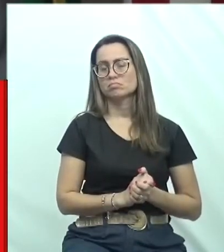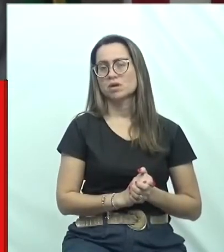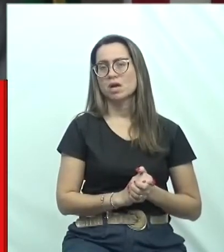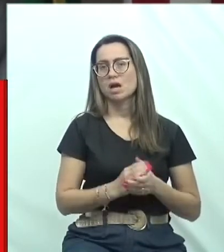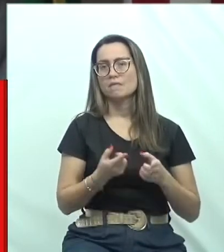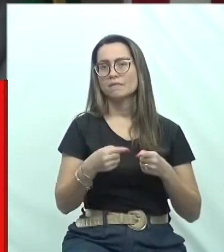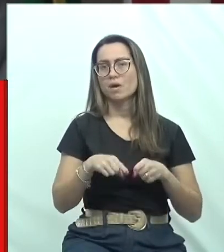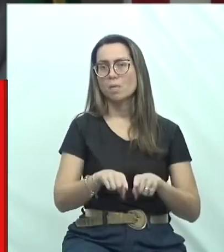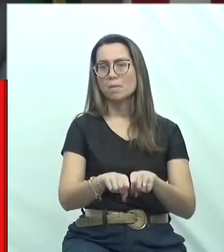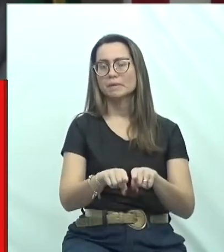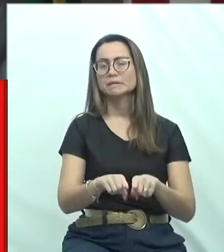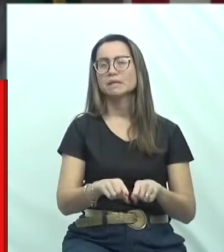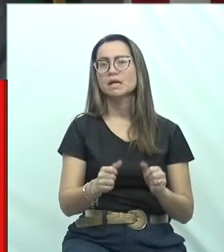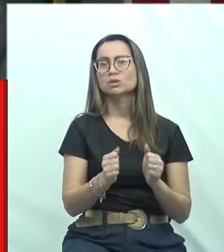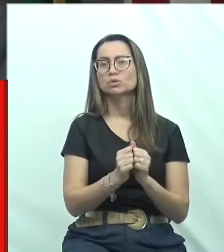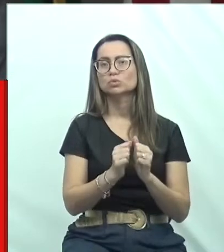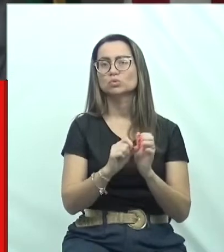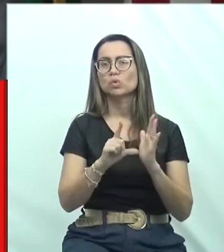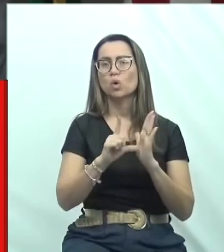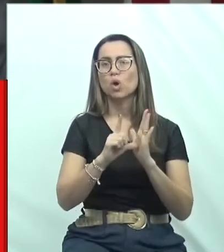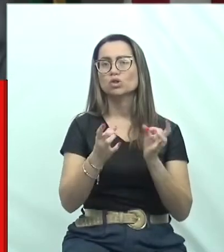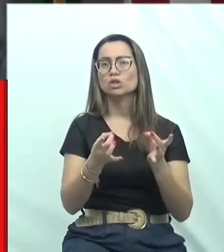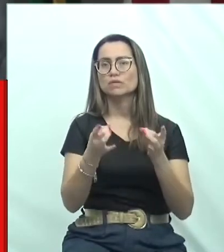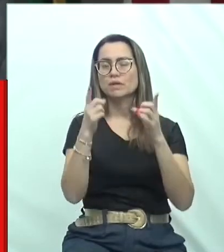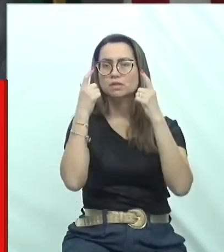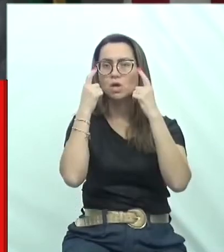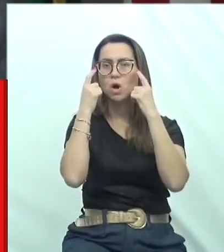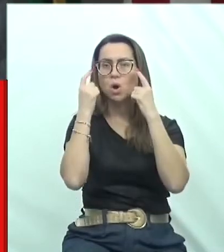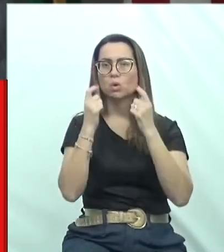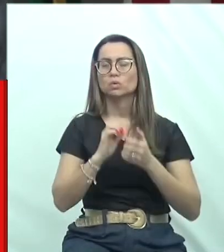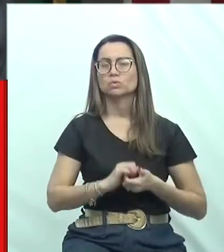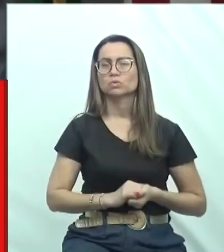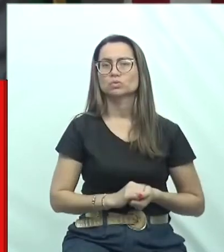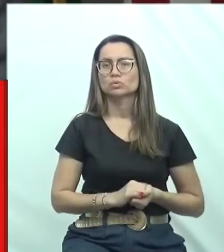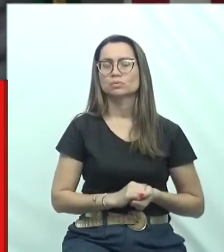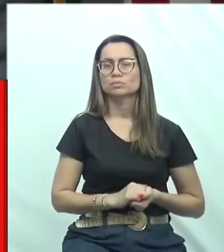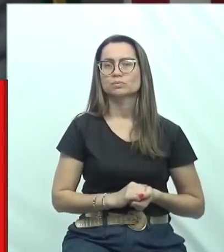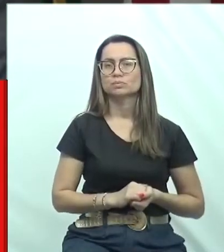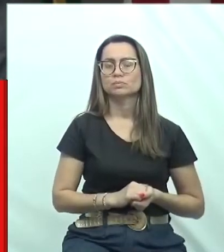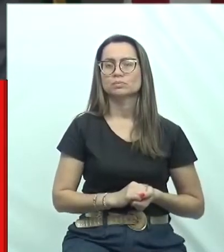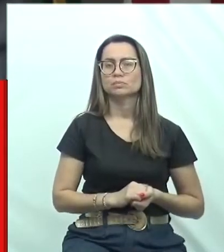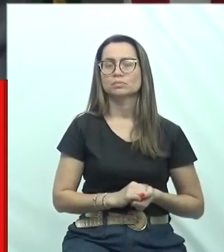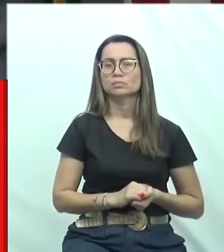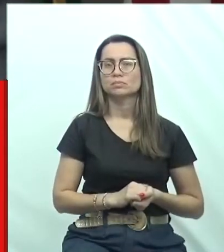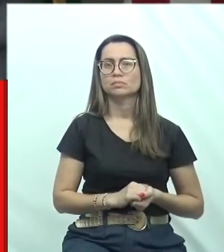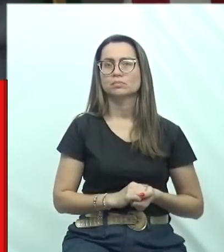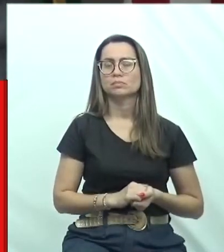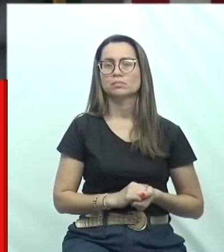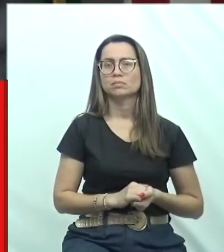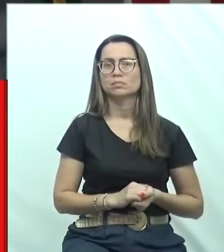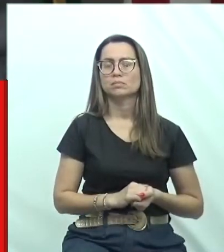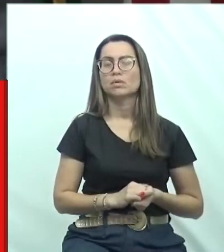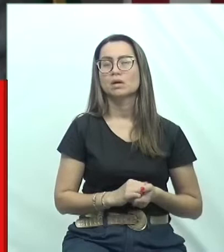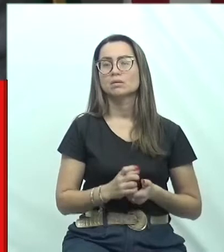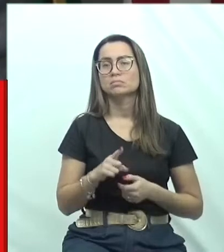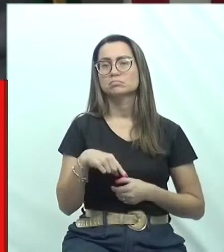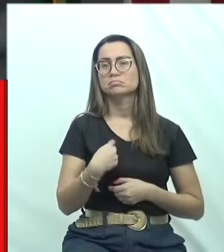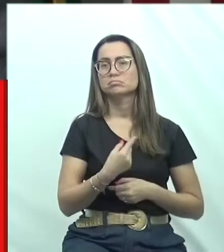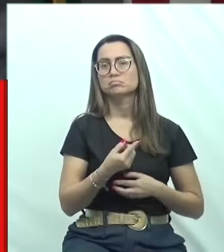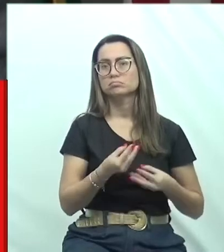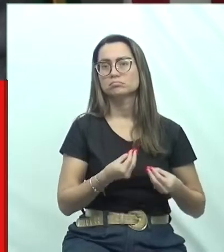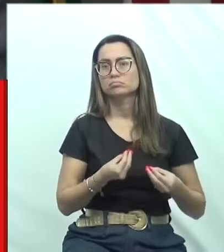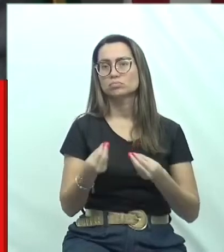parceria com óticas do nosso município para adquirir justamente esses óculos e fazer doação para as